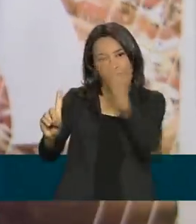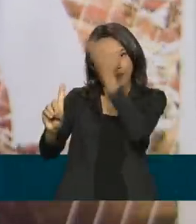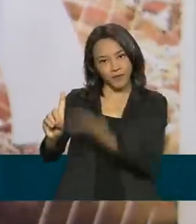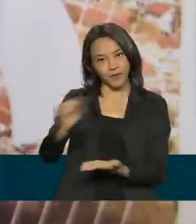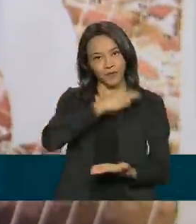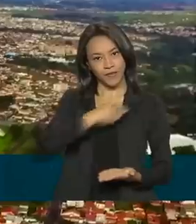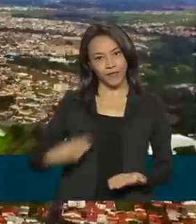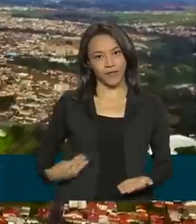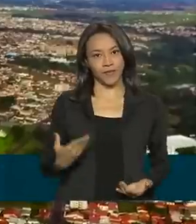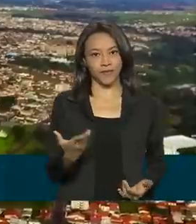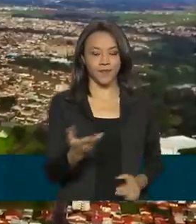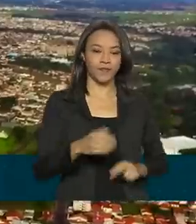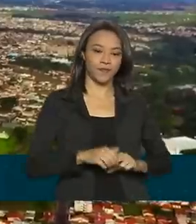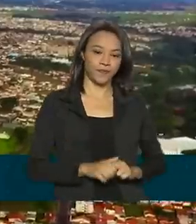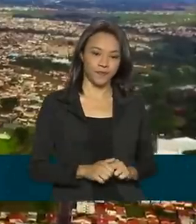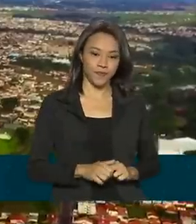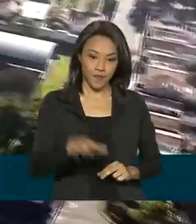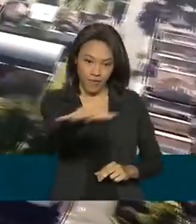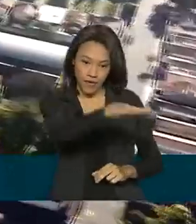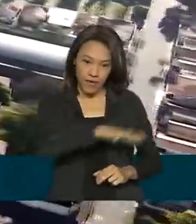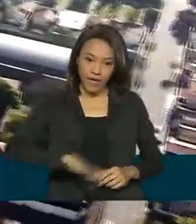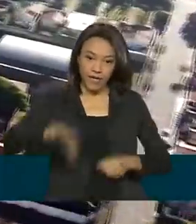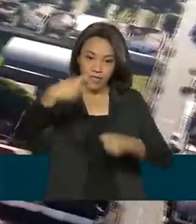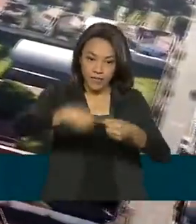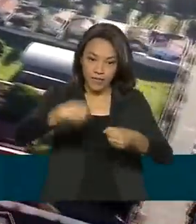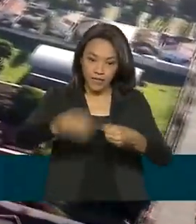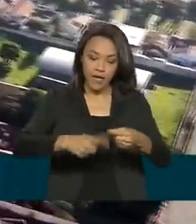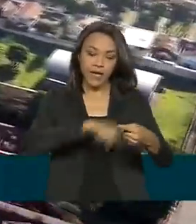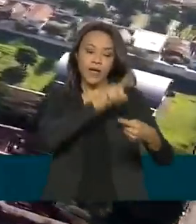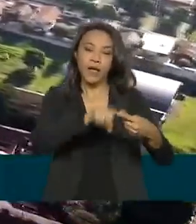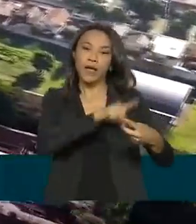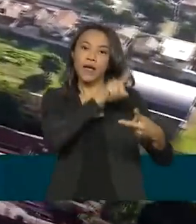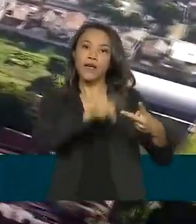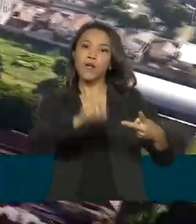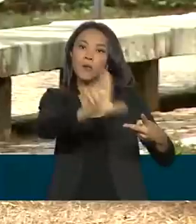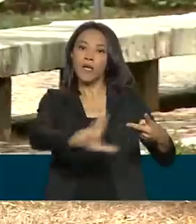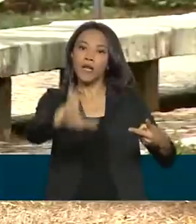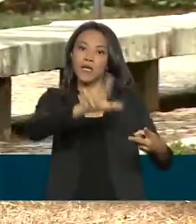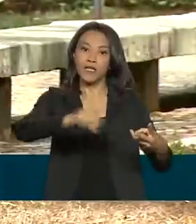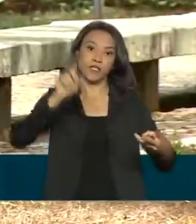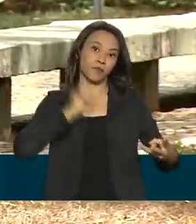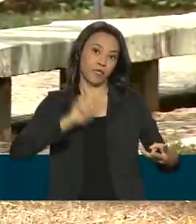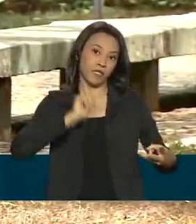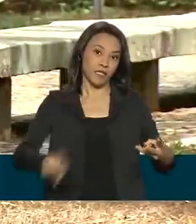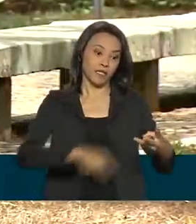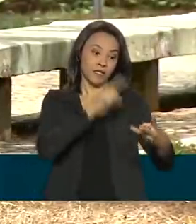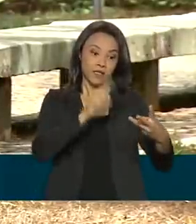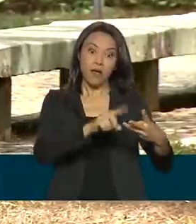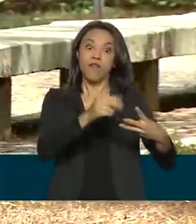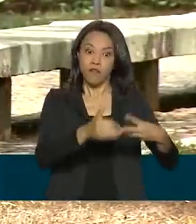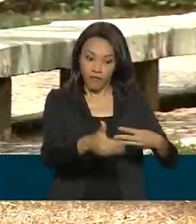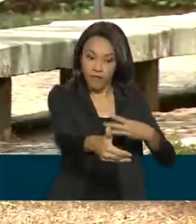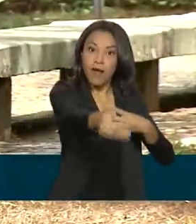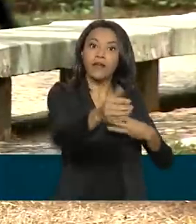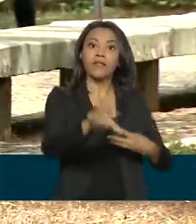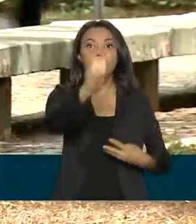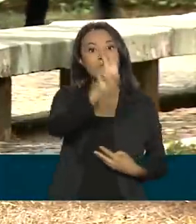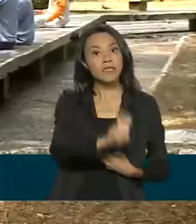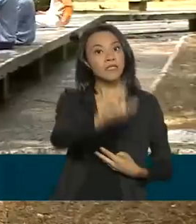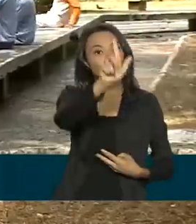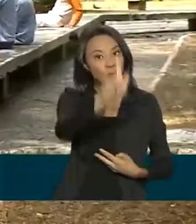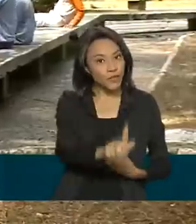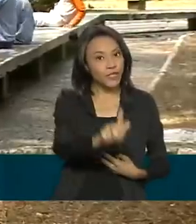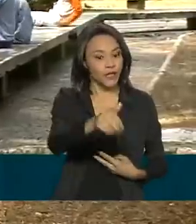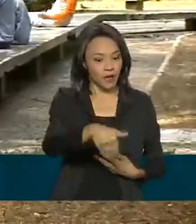Faria. Franca, em São Paulo, Uberaba e Uberlândia, em Minas Gerais, cidades que já terão a conexão 5G